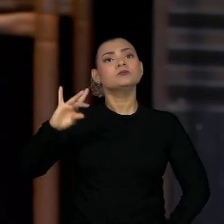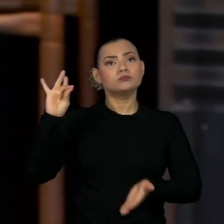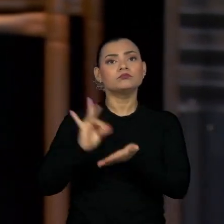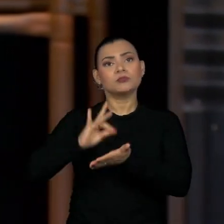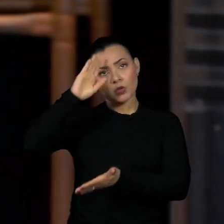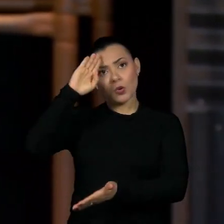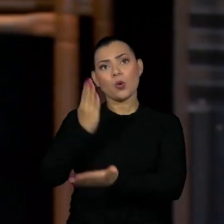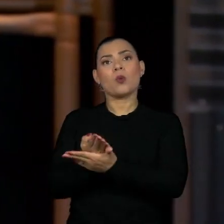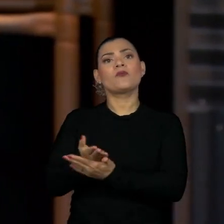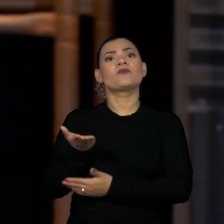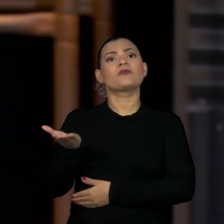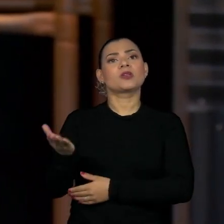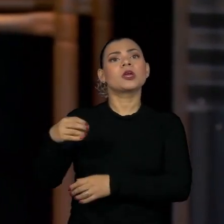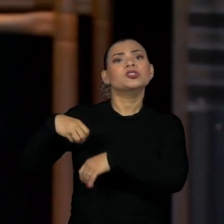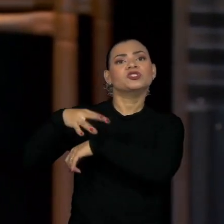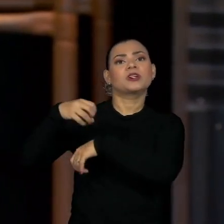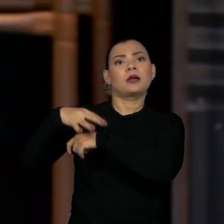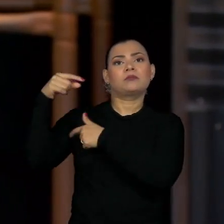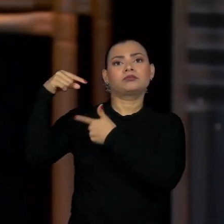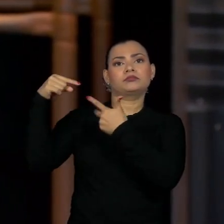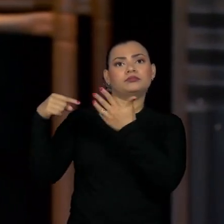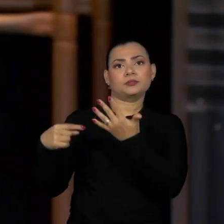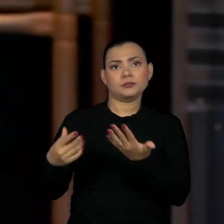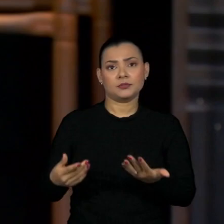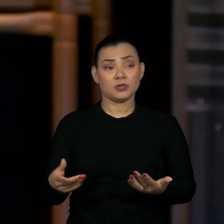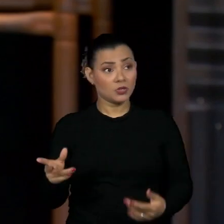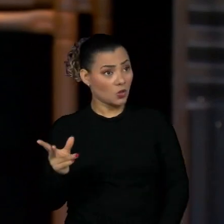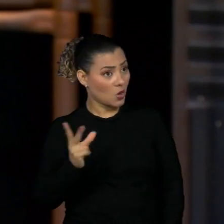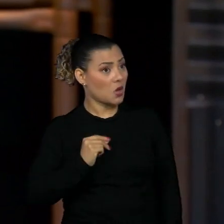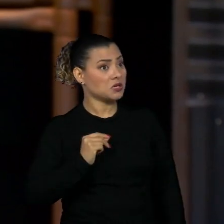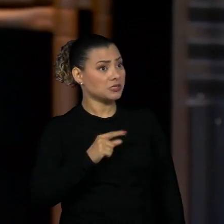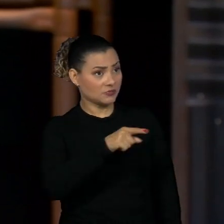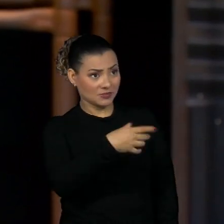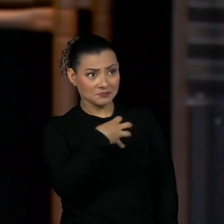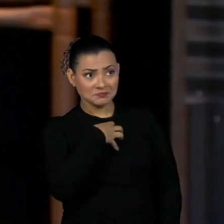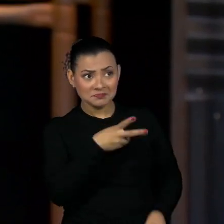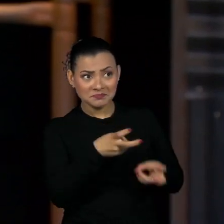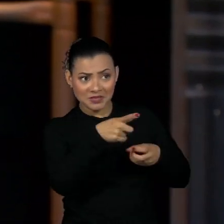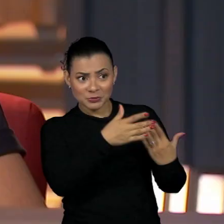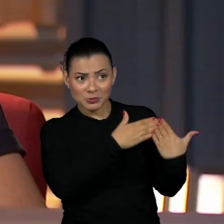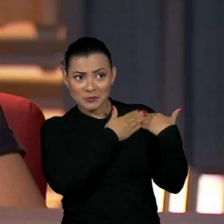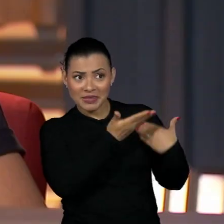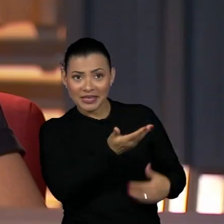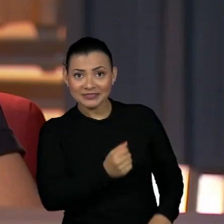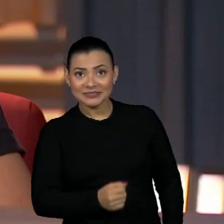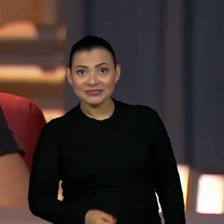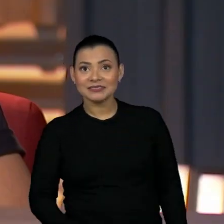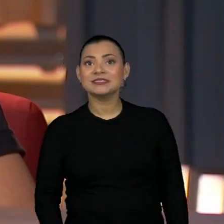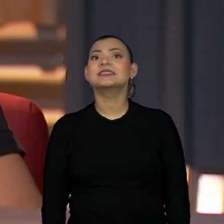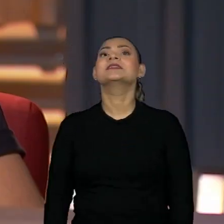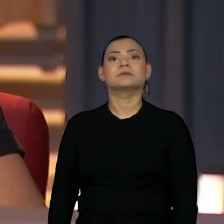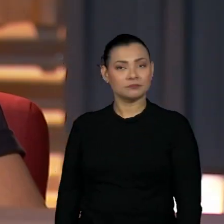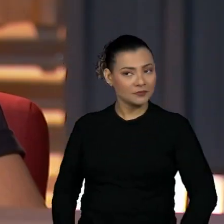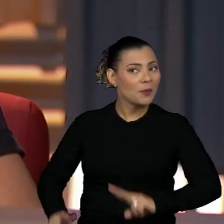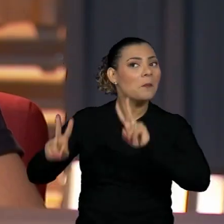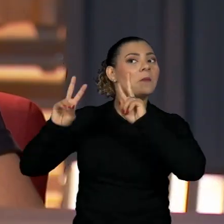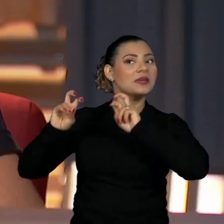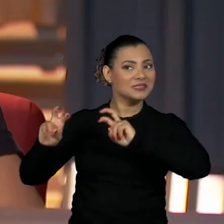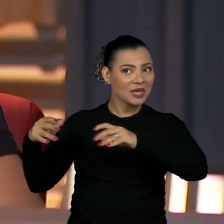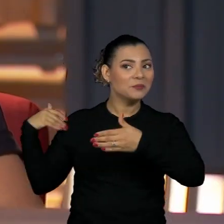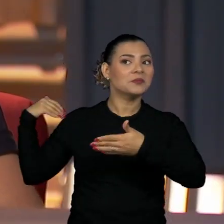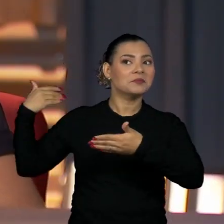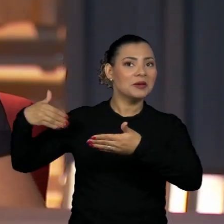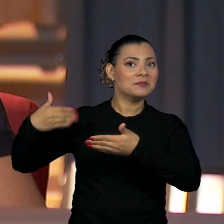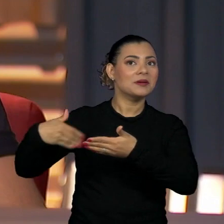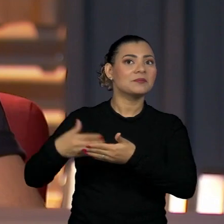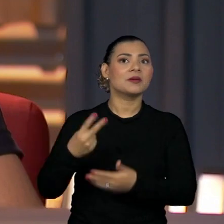confiam nas sugestões. Você está sentindo a sua resposta, não? Olha, eu venho sentindo desde que eu bati,